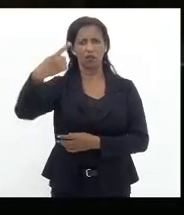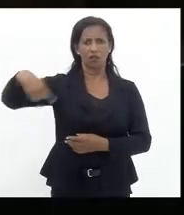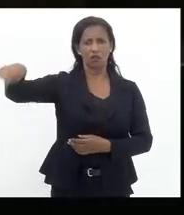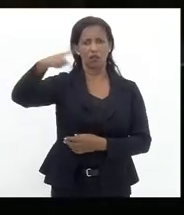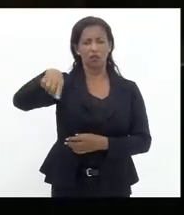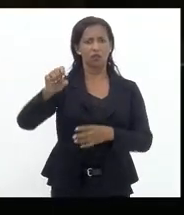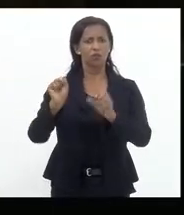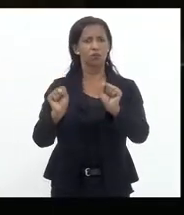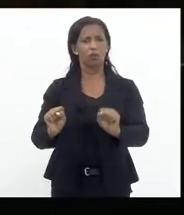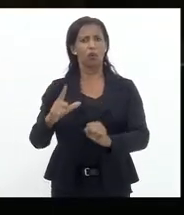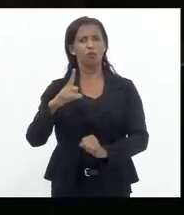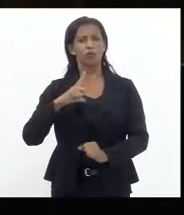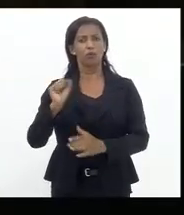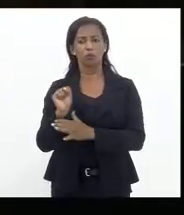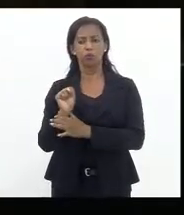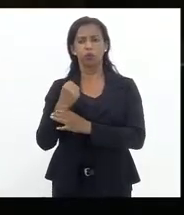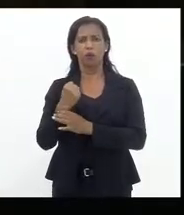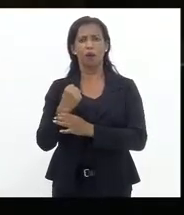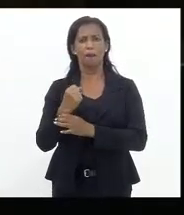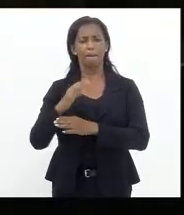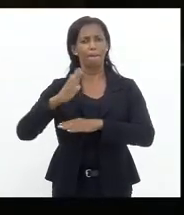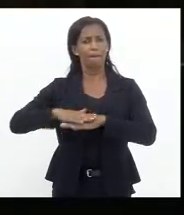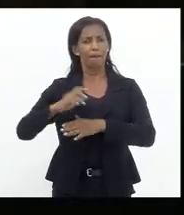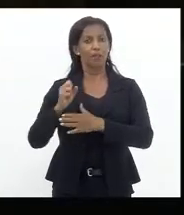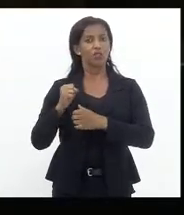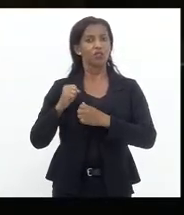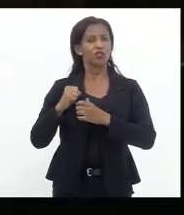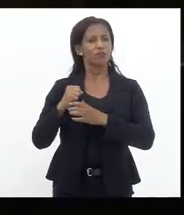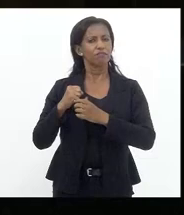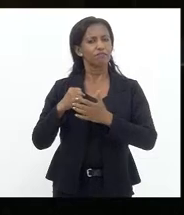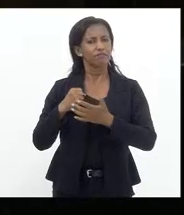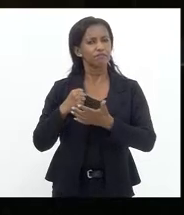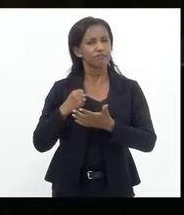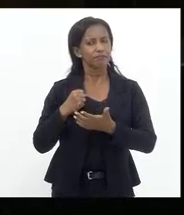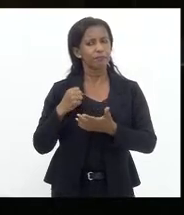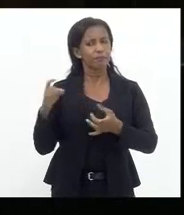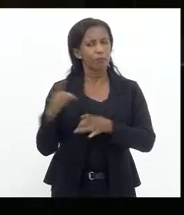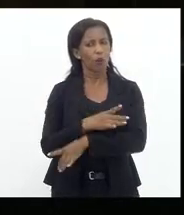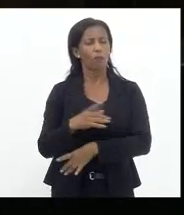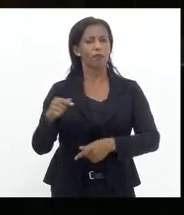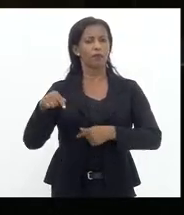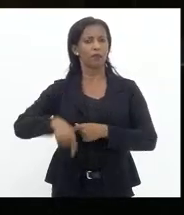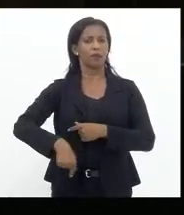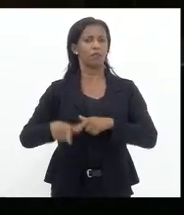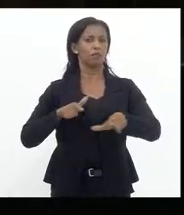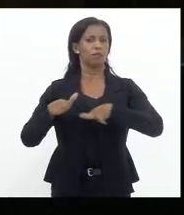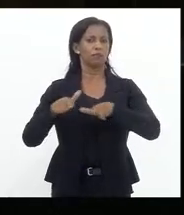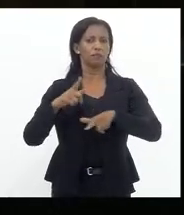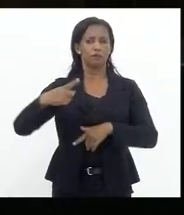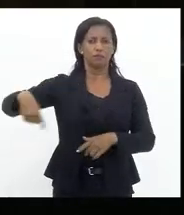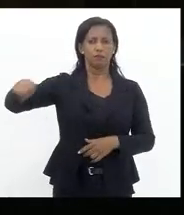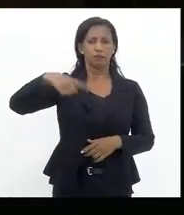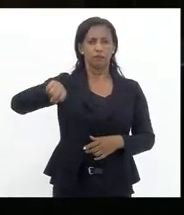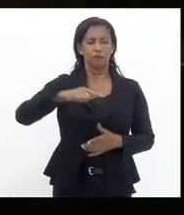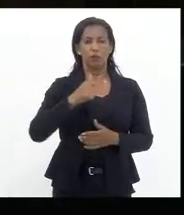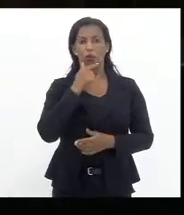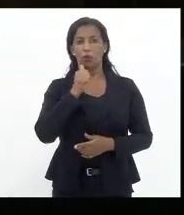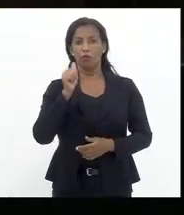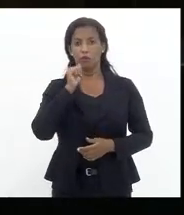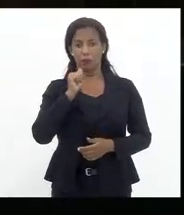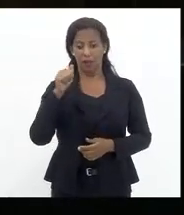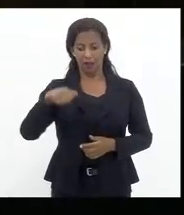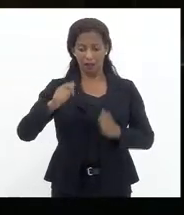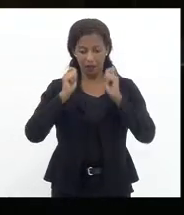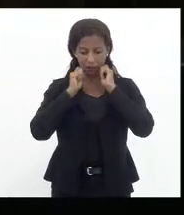ter uma segurança maior até na progressão do serviço dos senhores e senhoras. Aqui, essa casa já